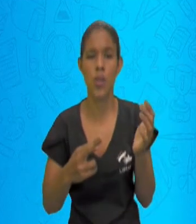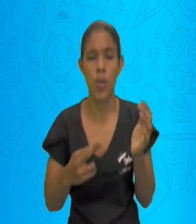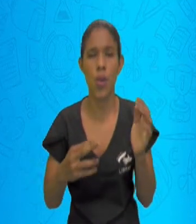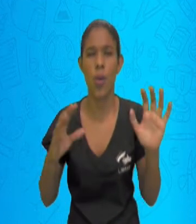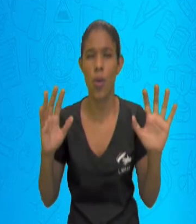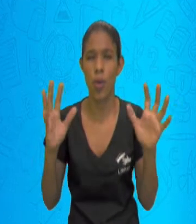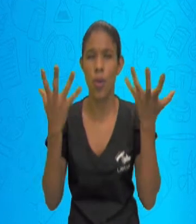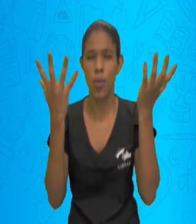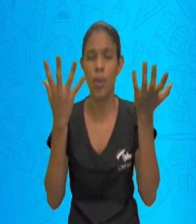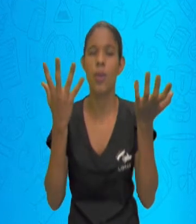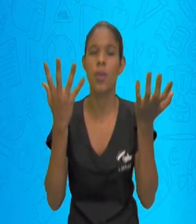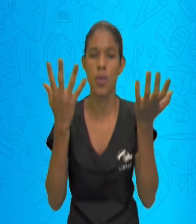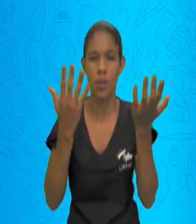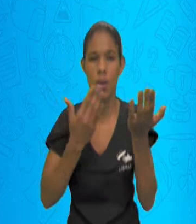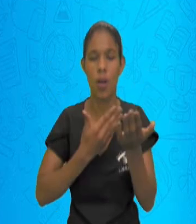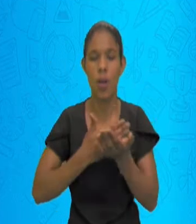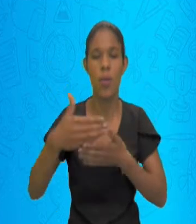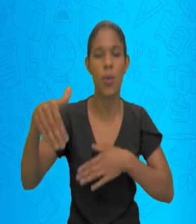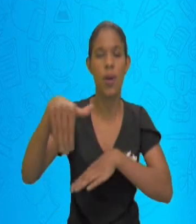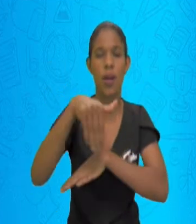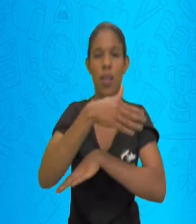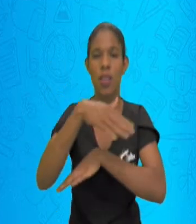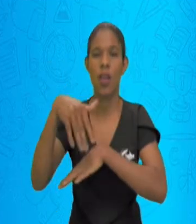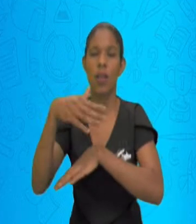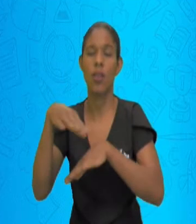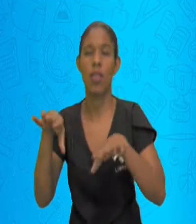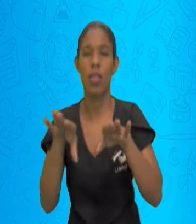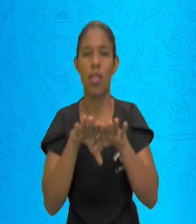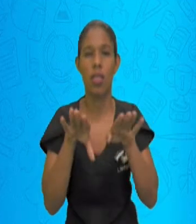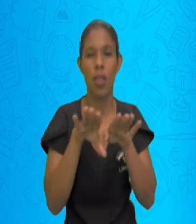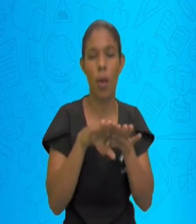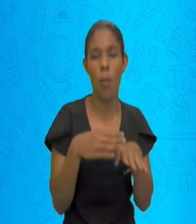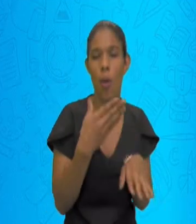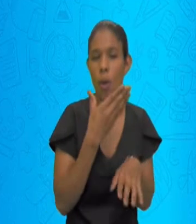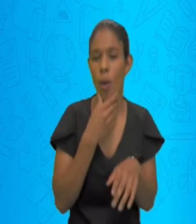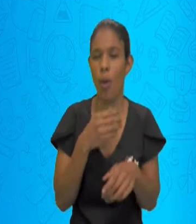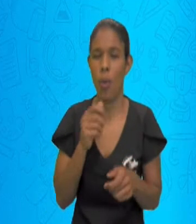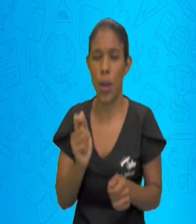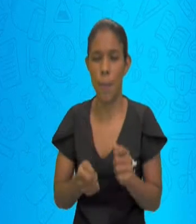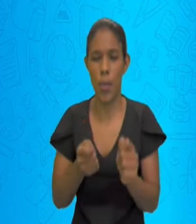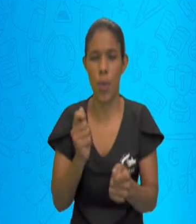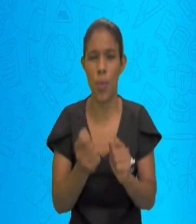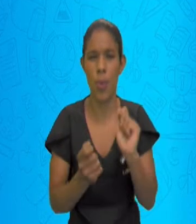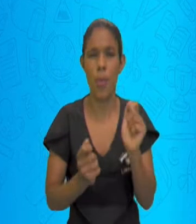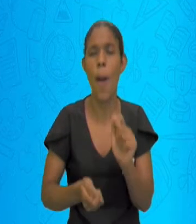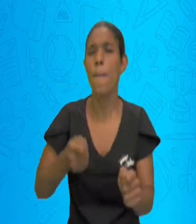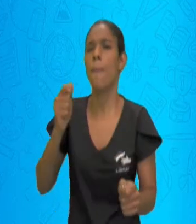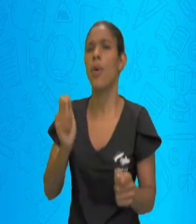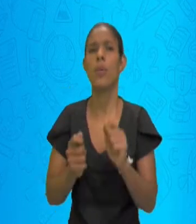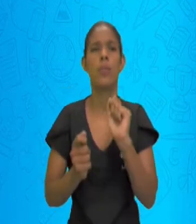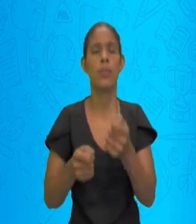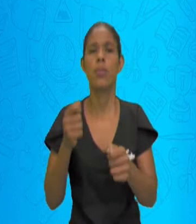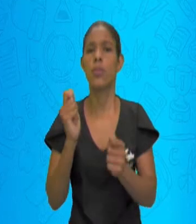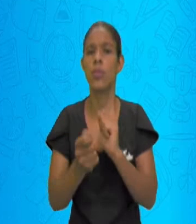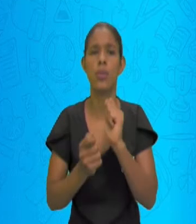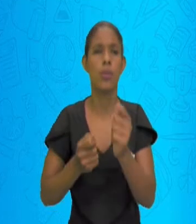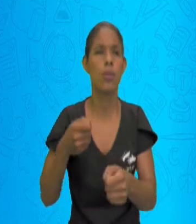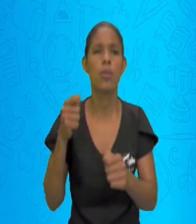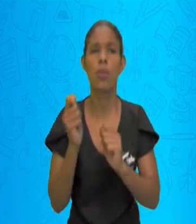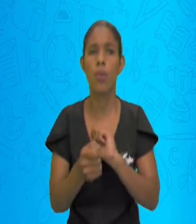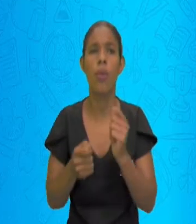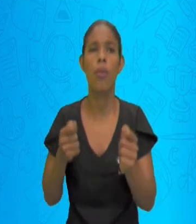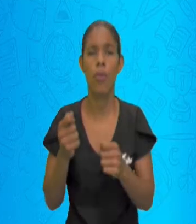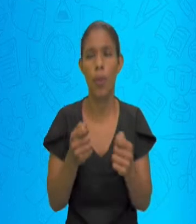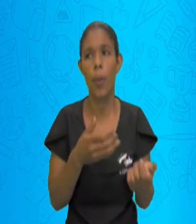Pereiras. Tocadores de grandes bumbos. Os ranchos eram cortejos praticados principalmente pelas pessoas